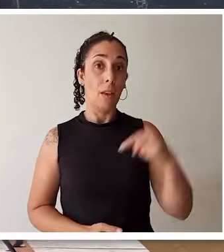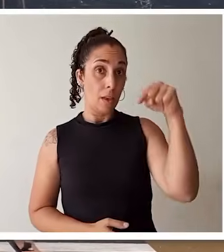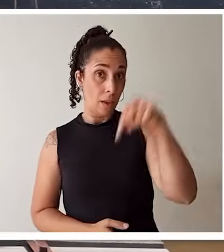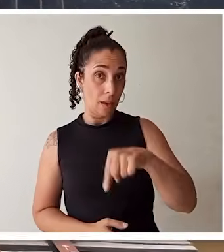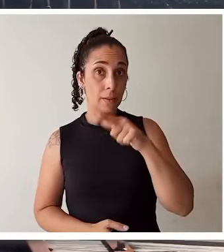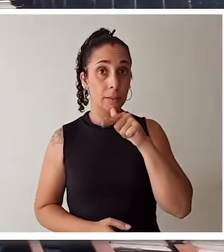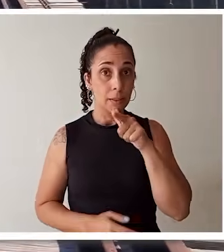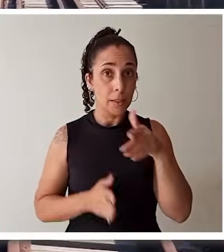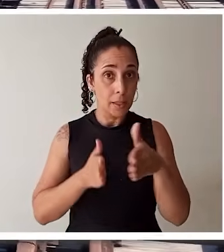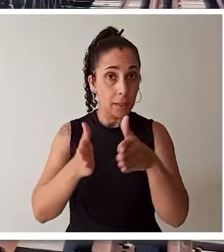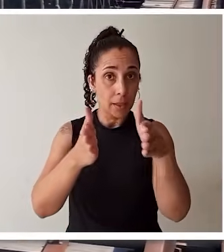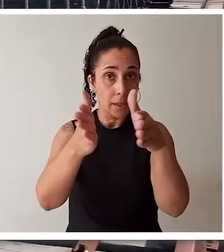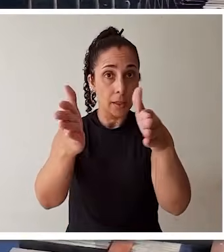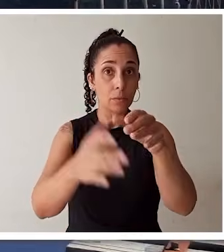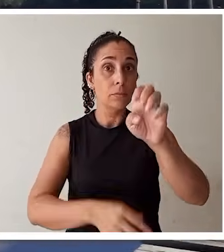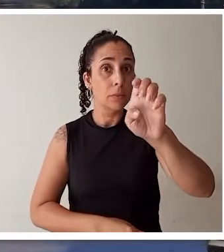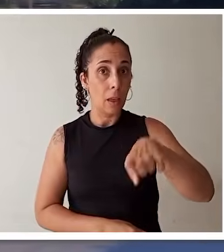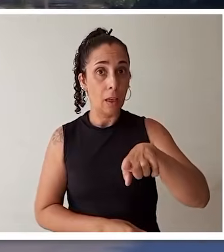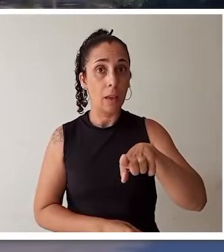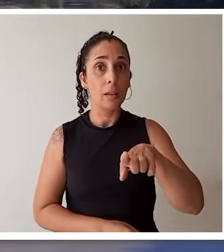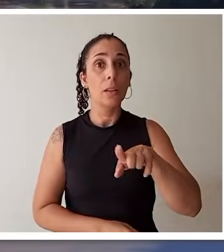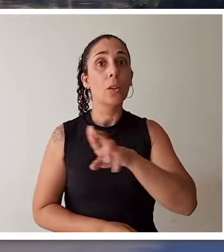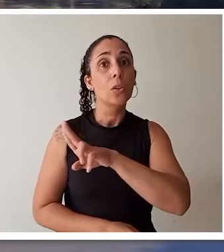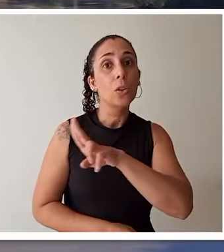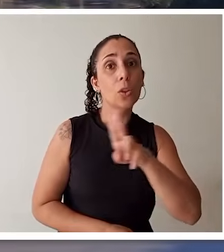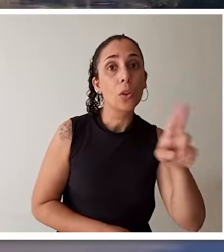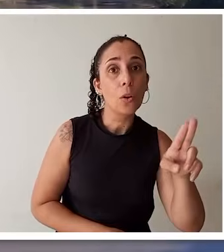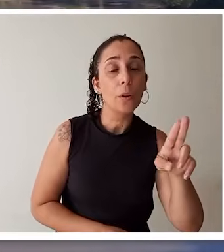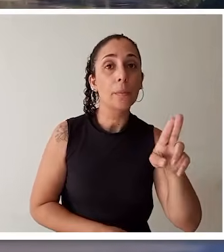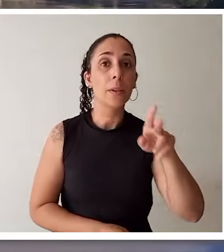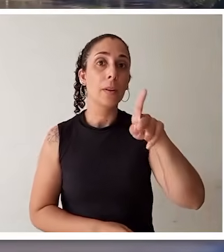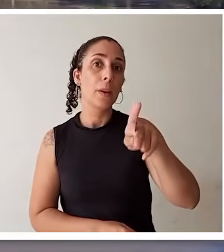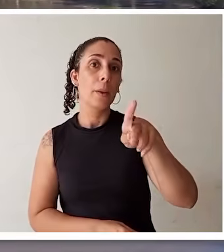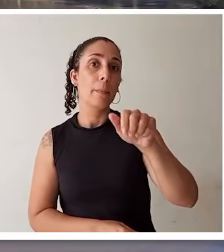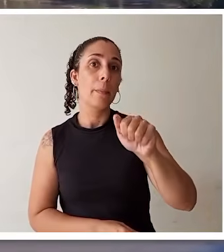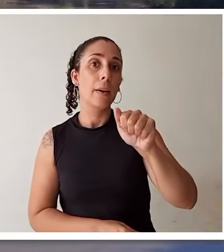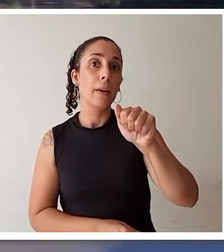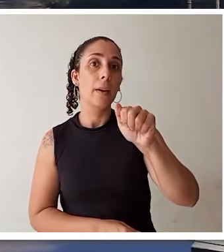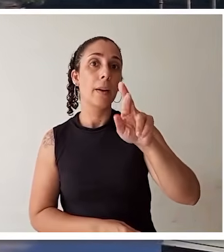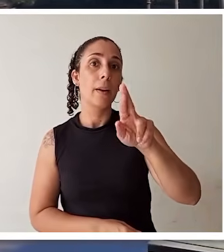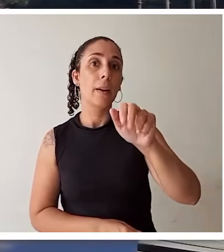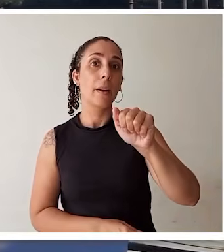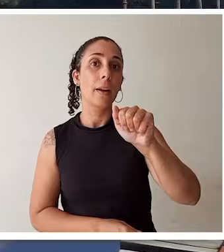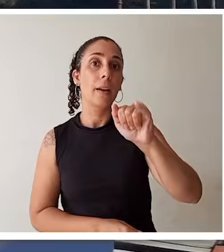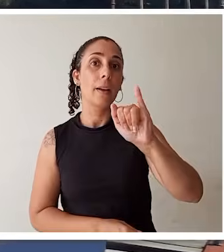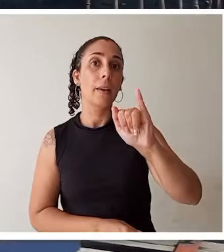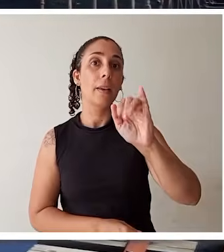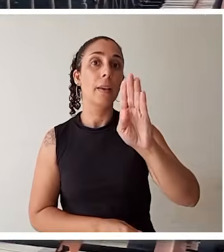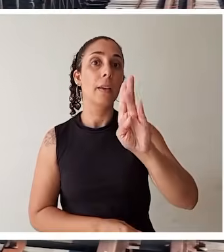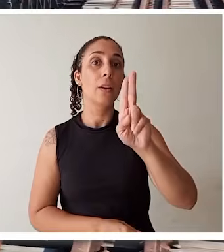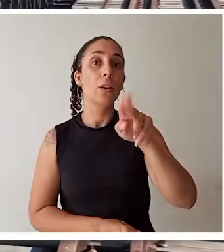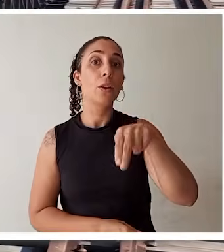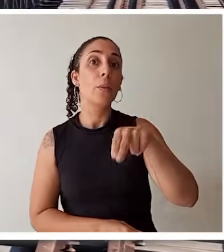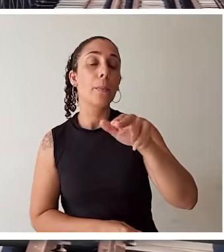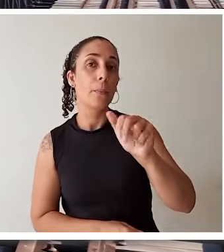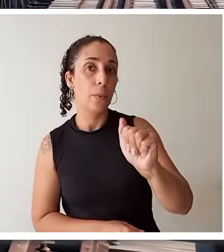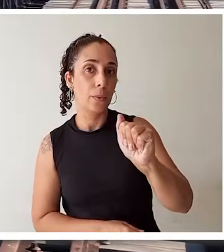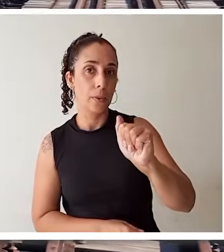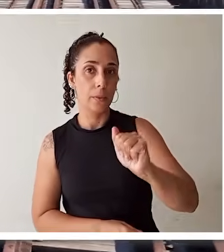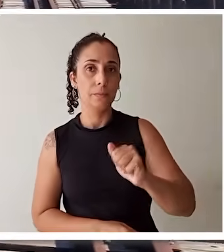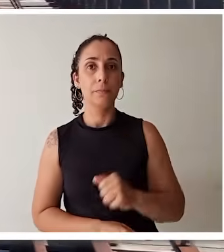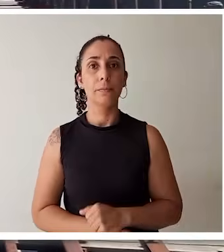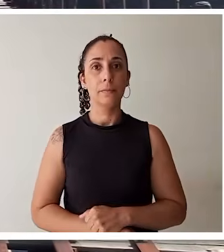esse rio aqui, pessoal, dessa ponte de ferroviária, esse aqui não é o rio Paraíba, tá? Esse aqui é o rio